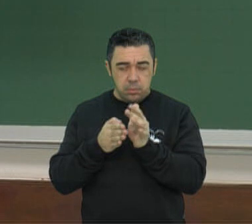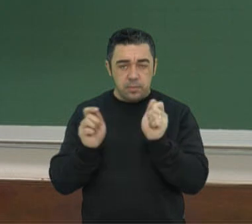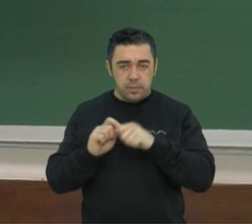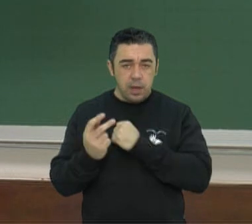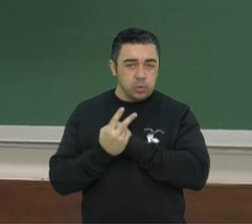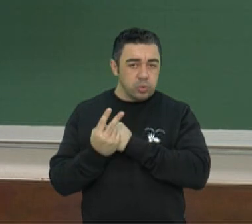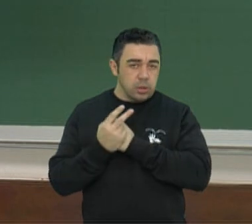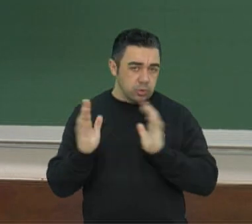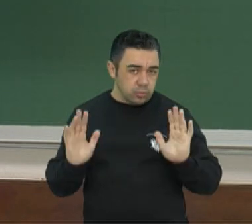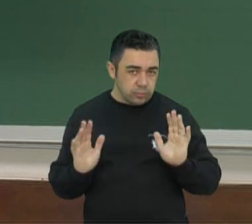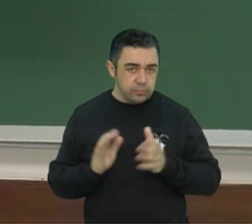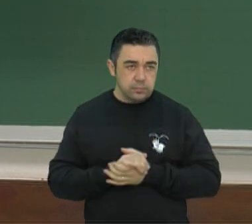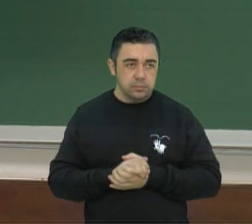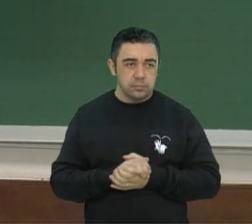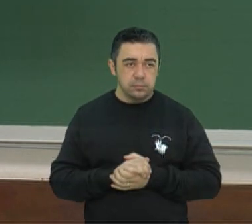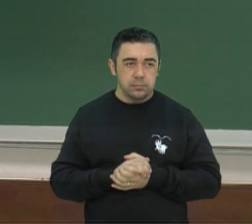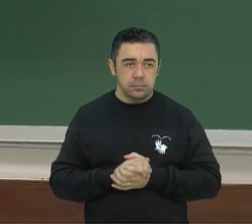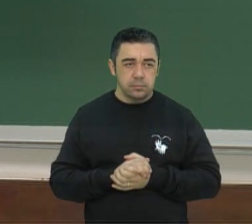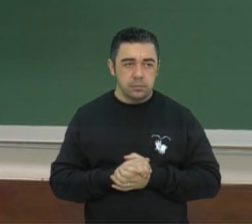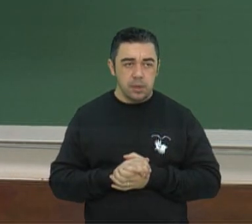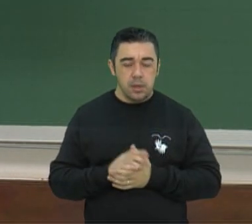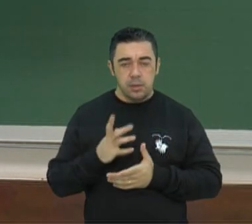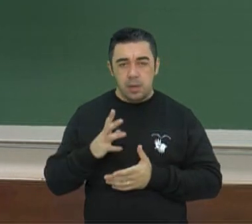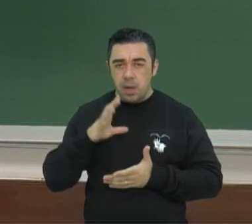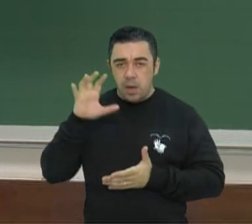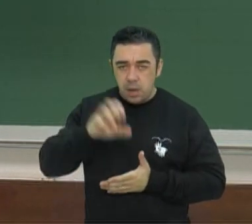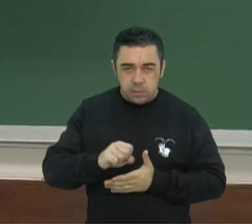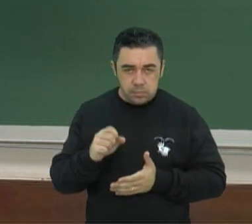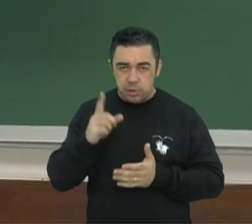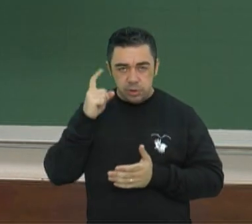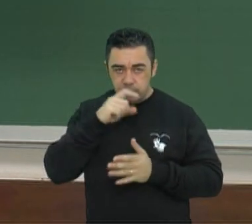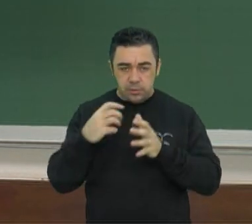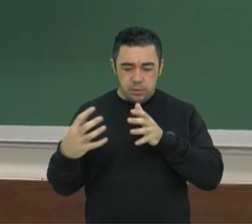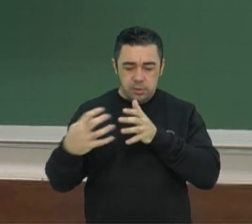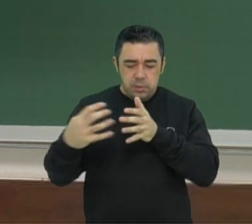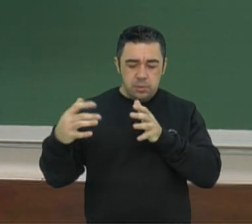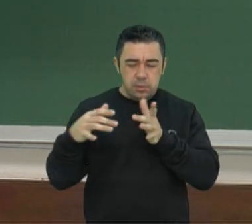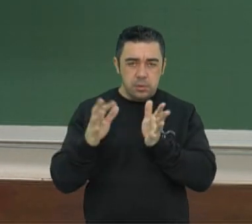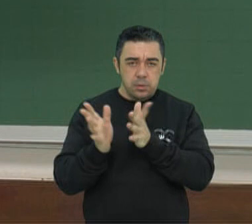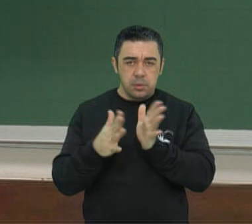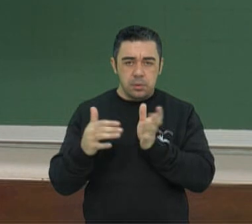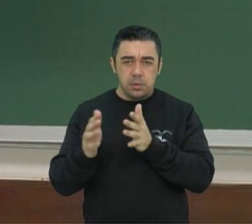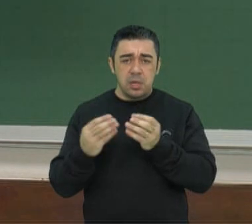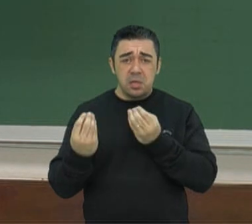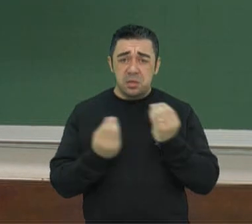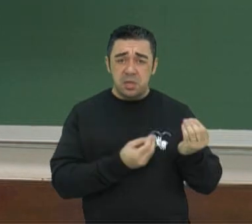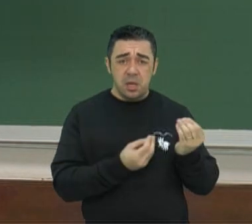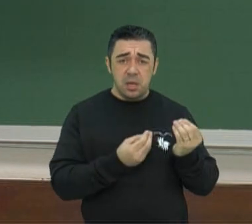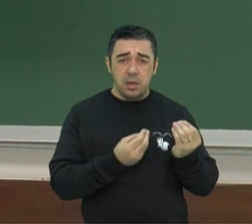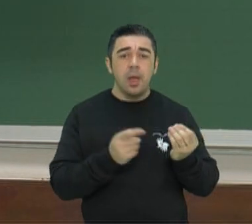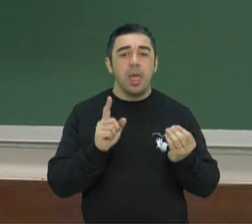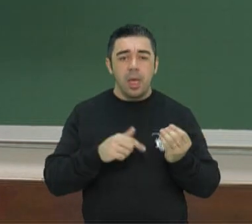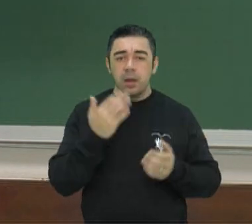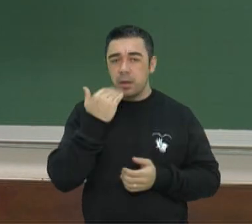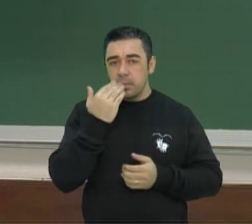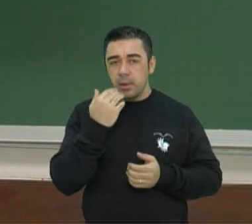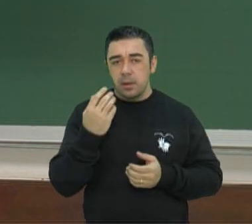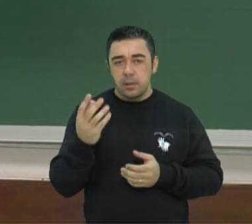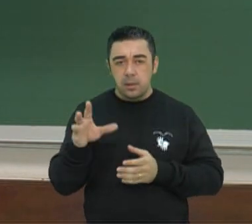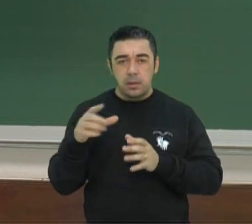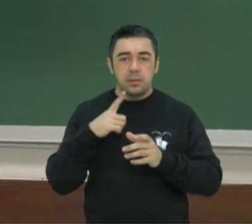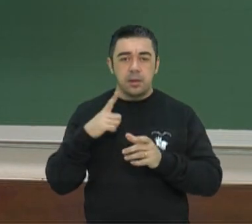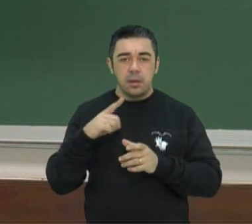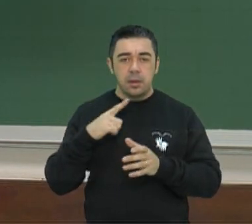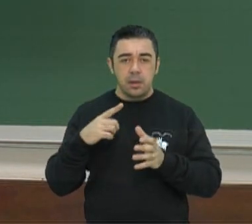ganha um esconderijo. Os predadores têm dificuldade para pegar ele. O que ele dá em troca para a anêmona? Ele leva alimento para lá, porque ele não é bobo,